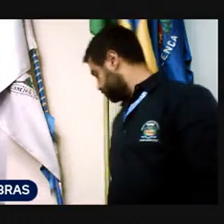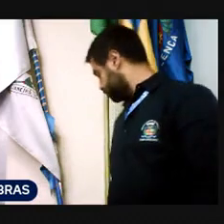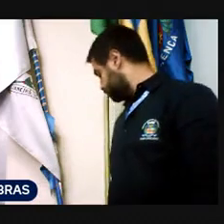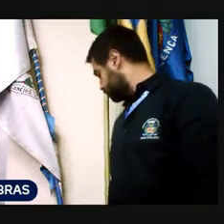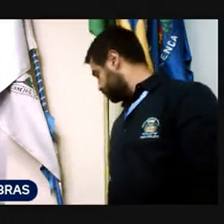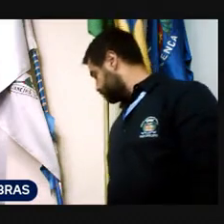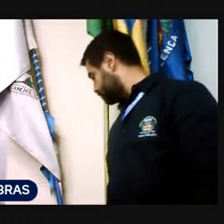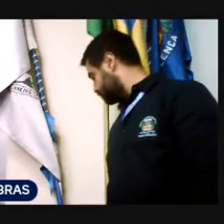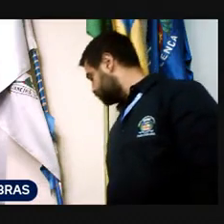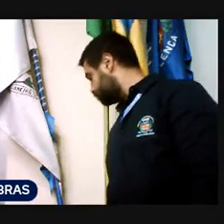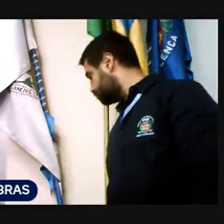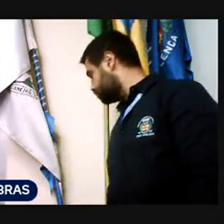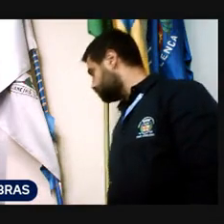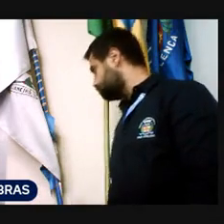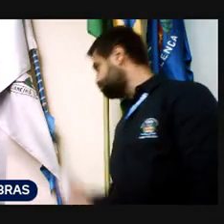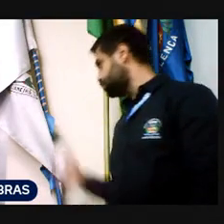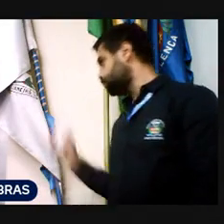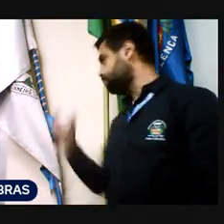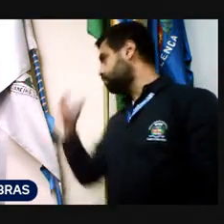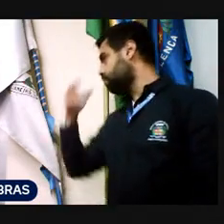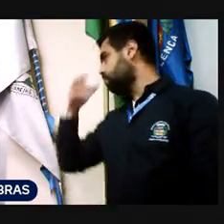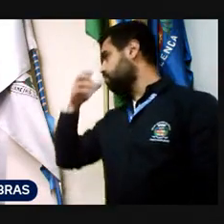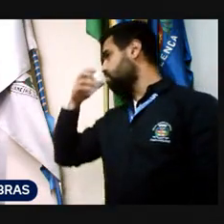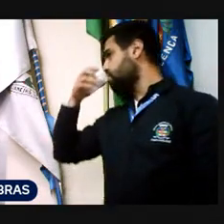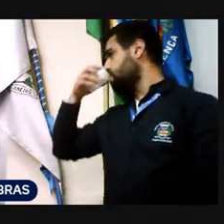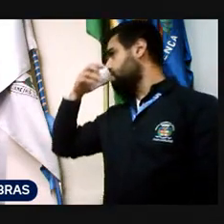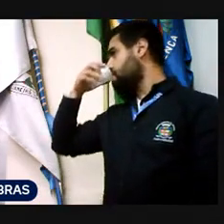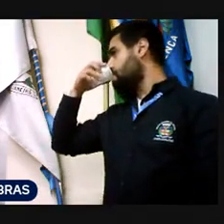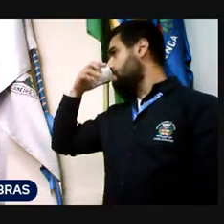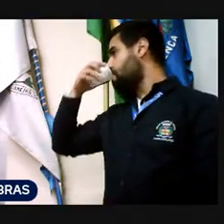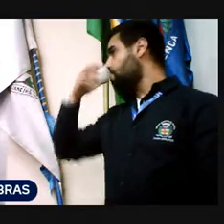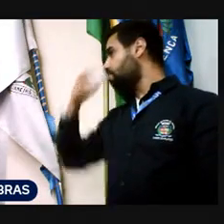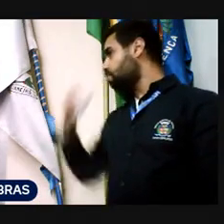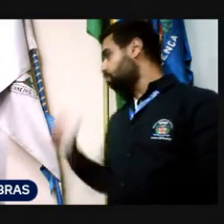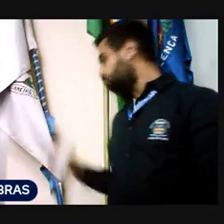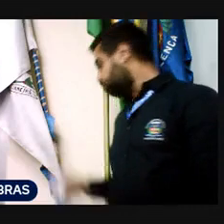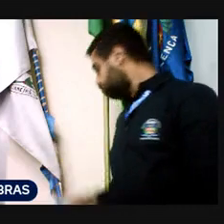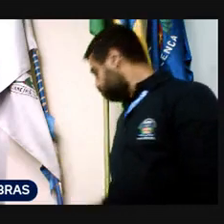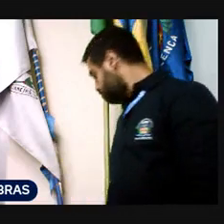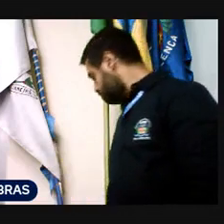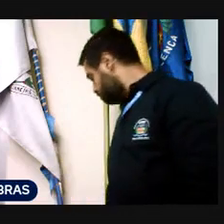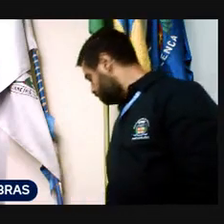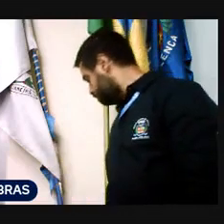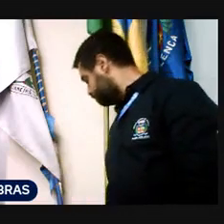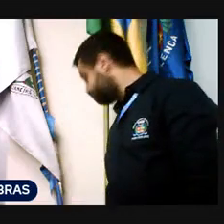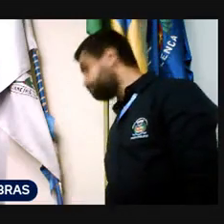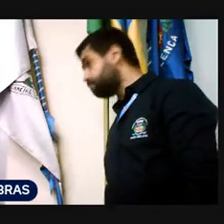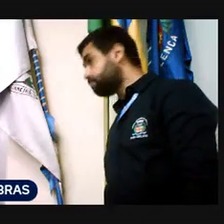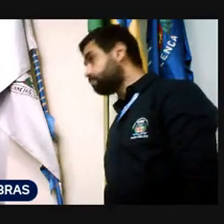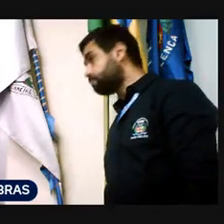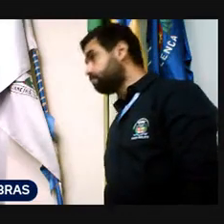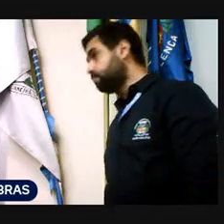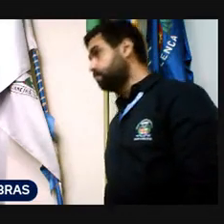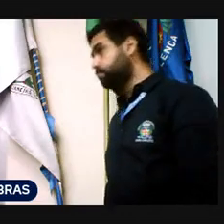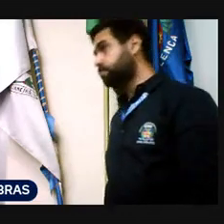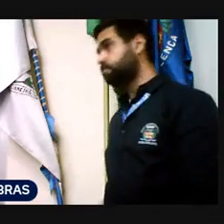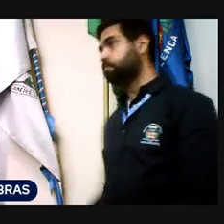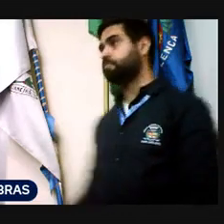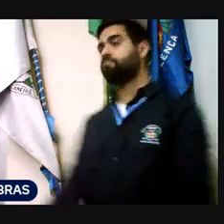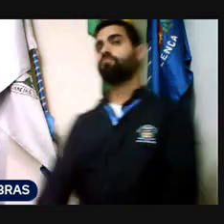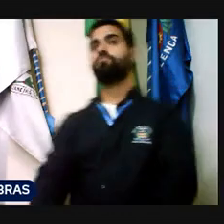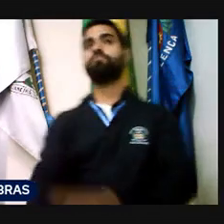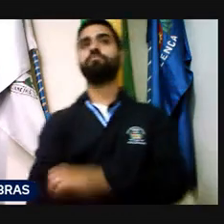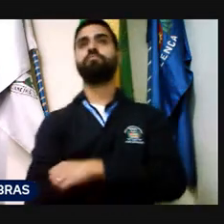Requerimento do vereador David Nogueira, a ser encaminhado ao prefeito municipal Luiz Fernando Furtado da Graça,